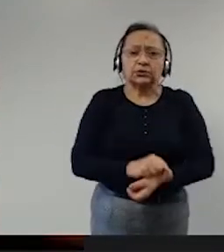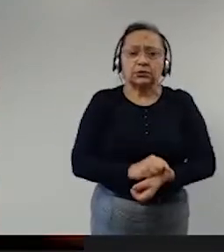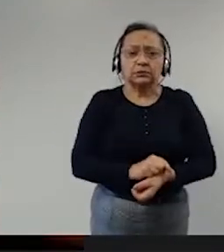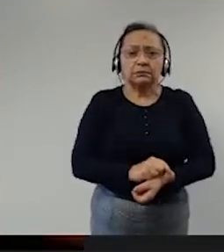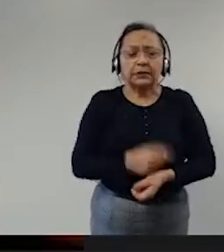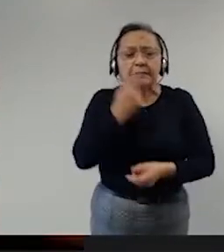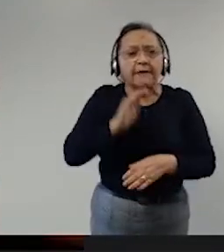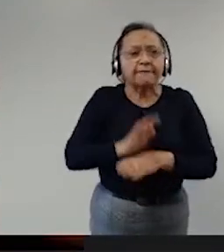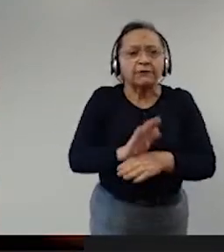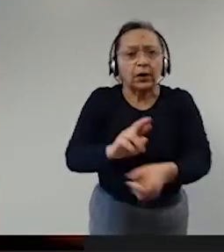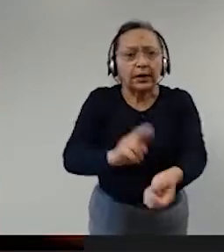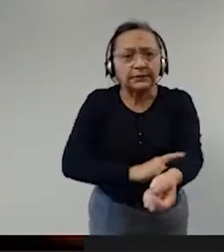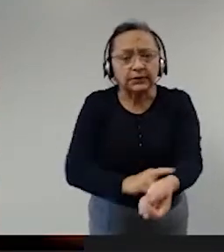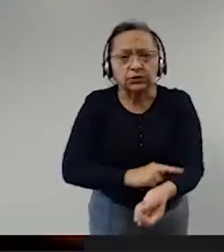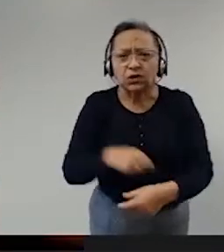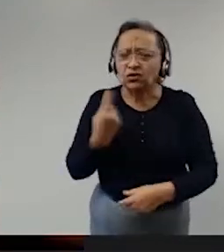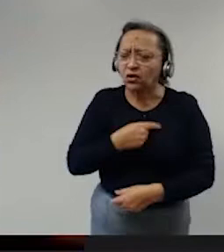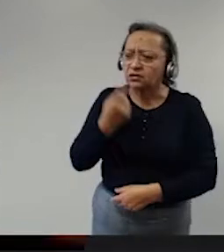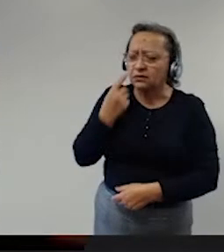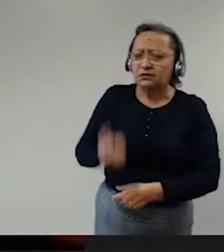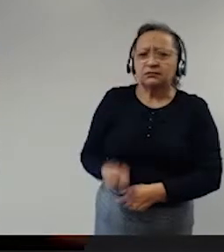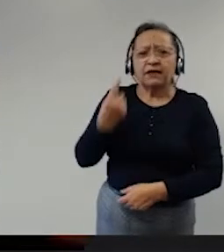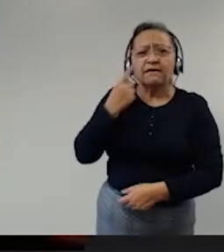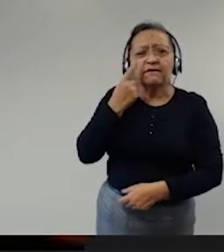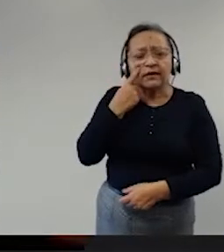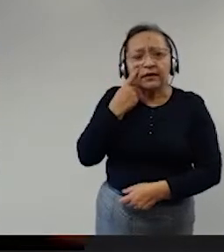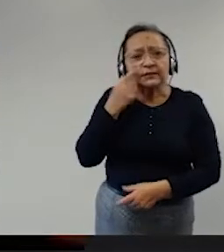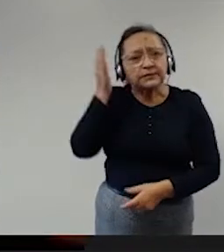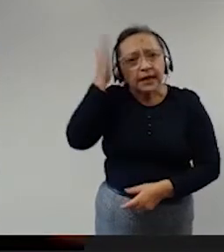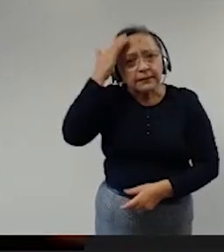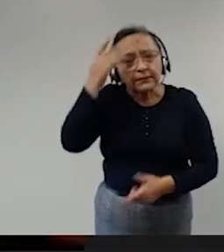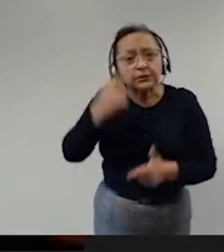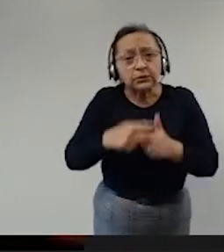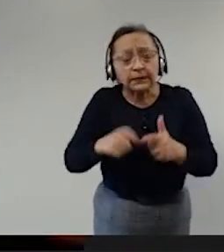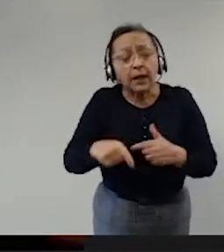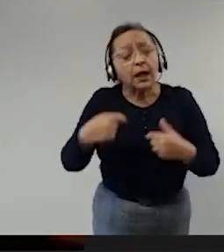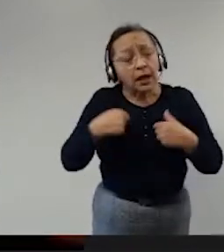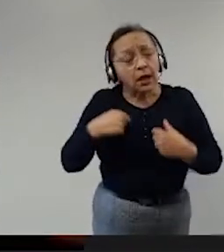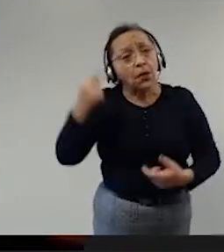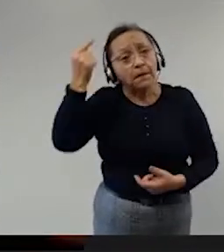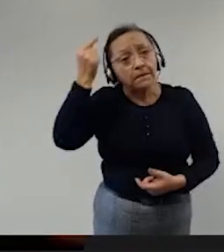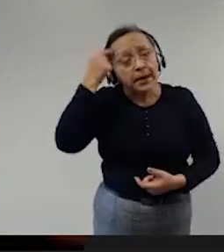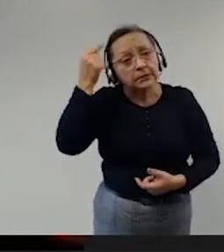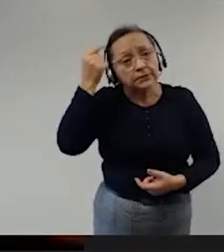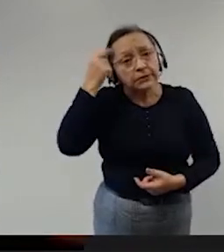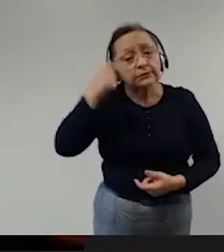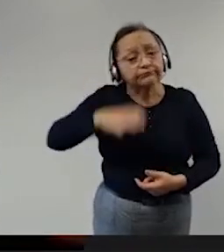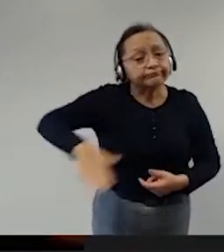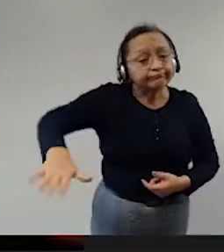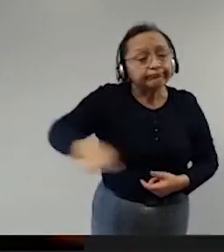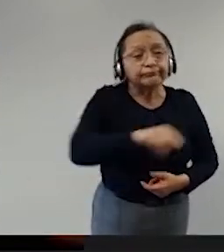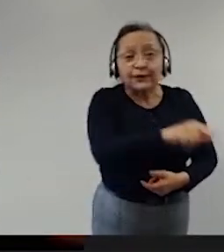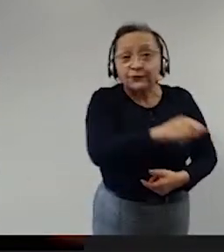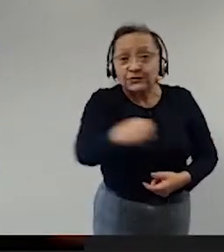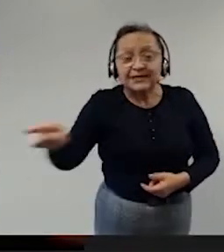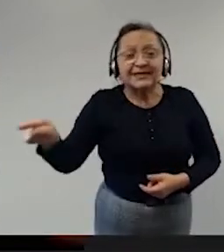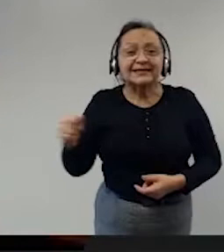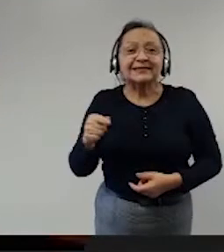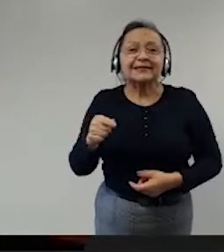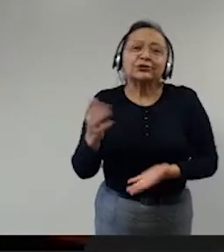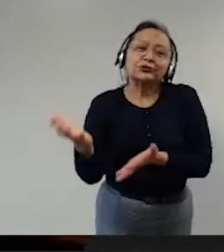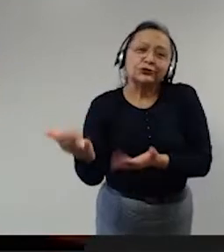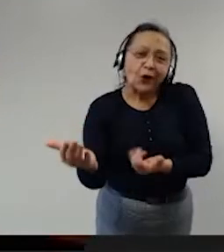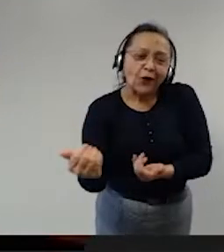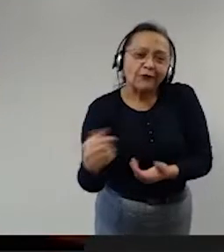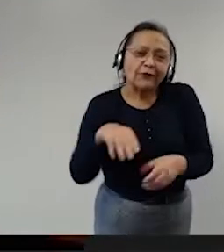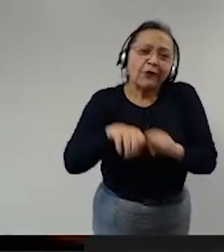somos advogados, sabemos das consequências. Eu penso que, para você, advogado jovem, eu advogo há 40 anos